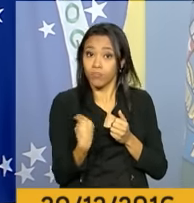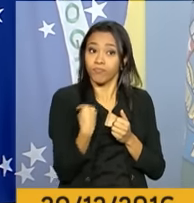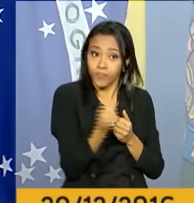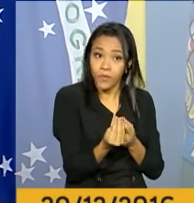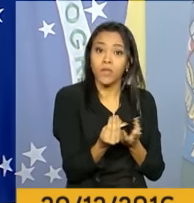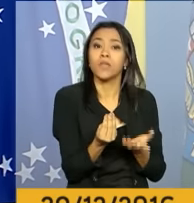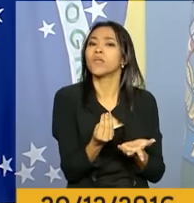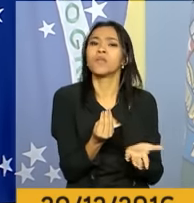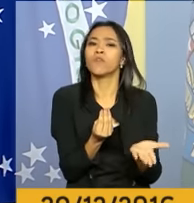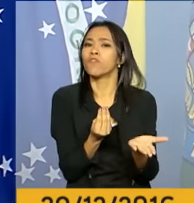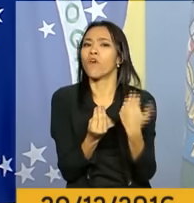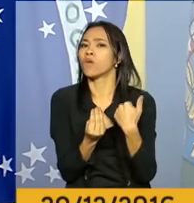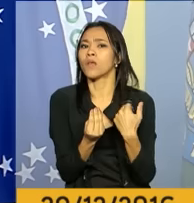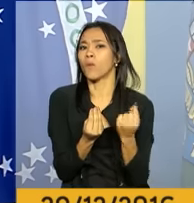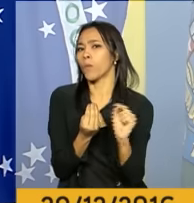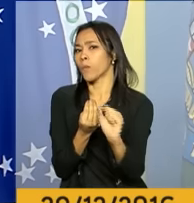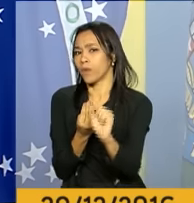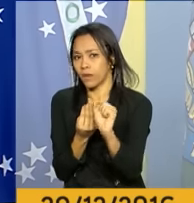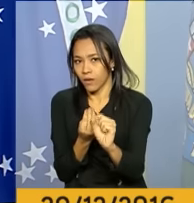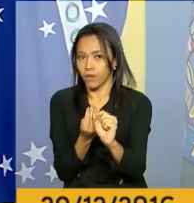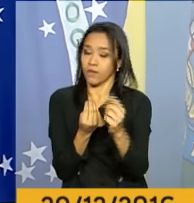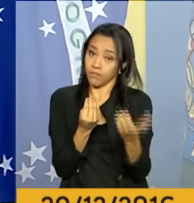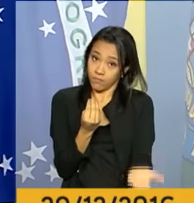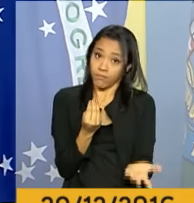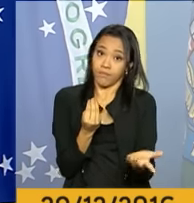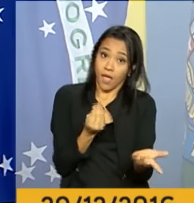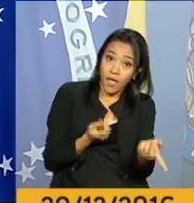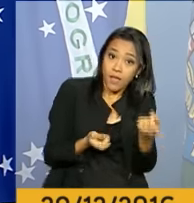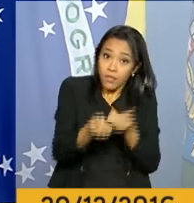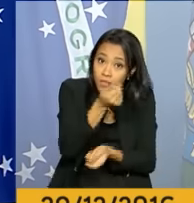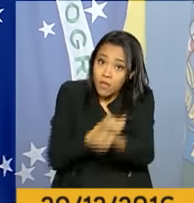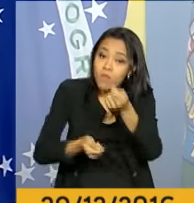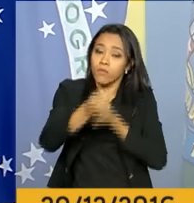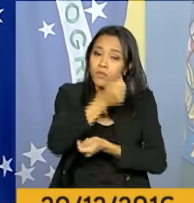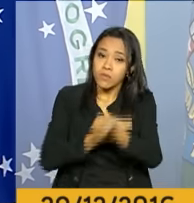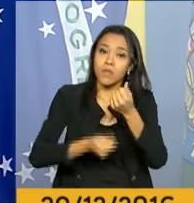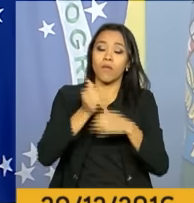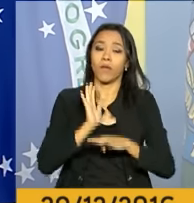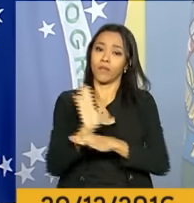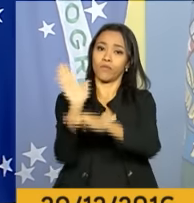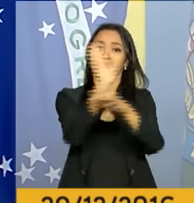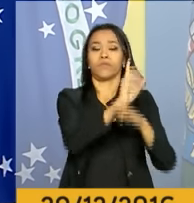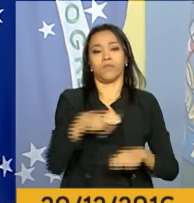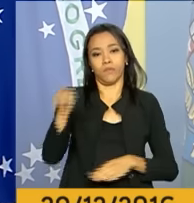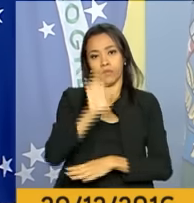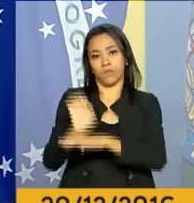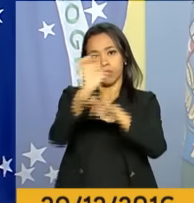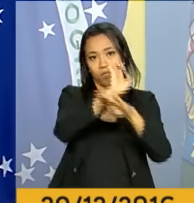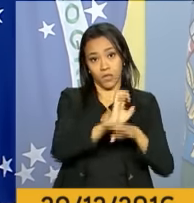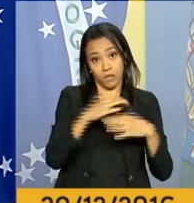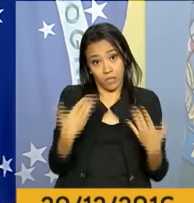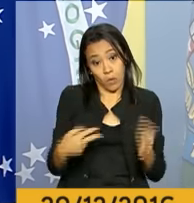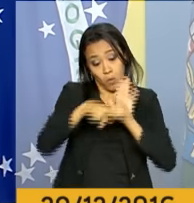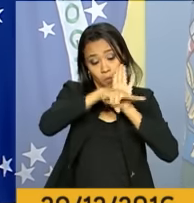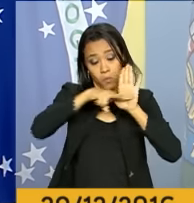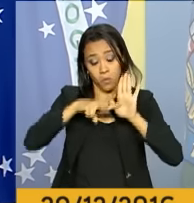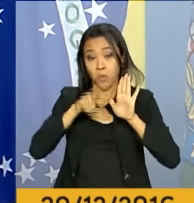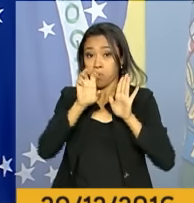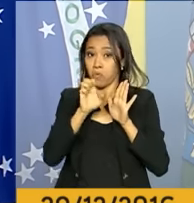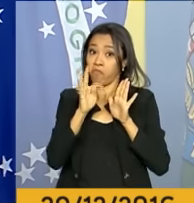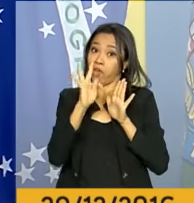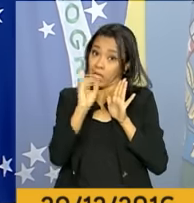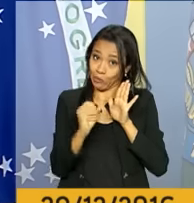o que poderá a união Federal eh fazer para socorrer esses estados de modo que o veto se